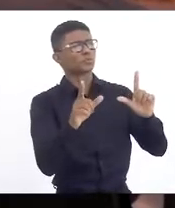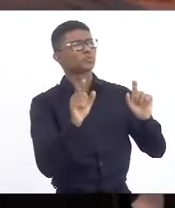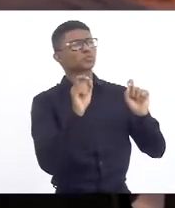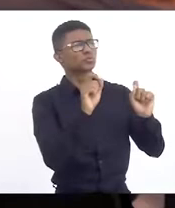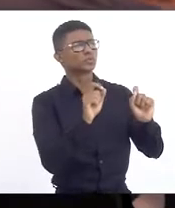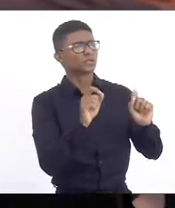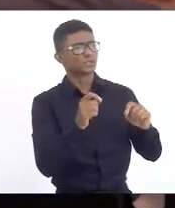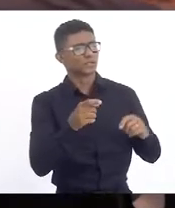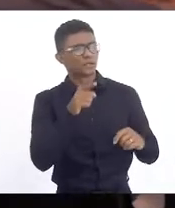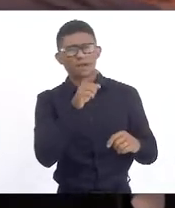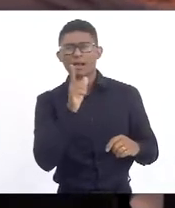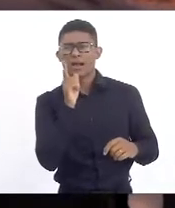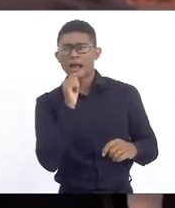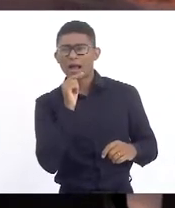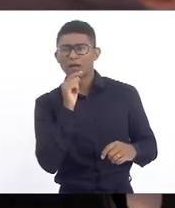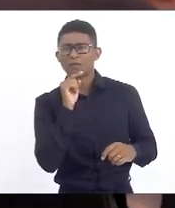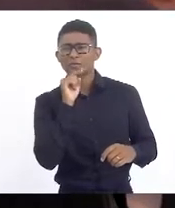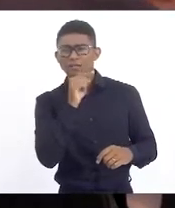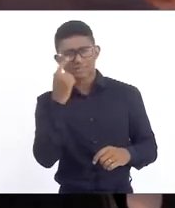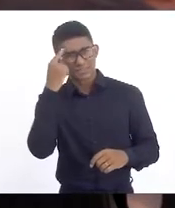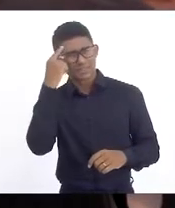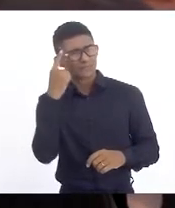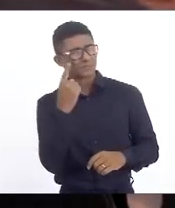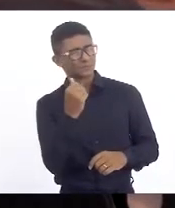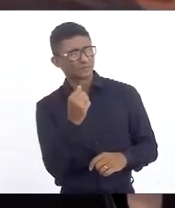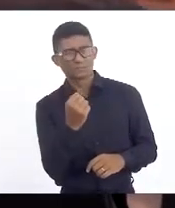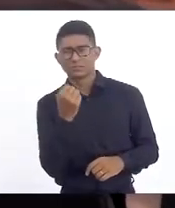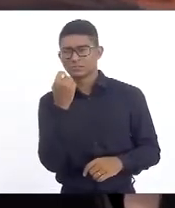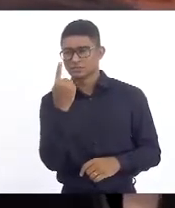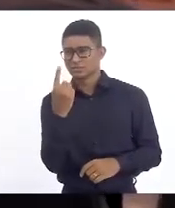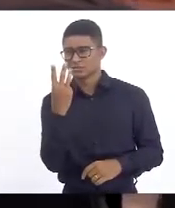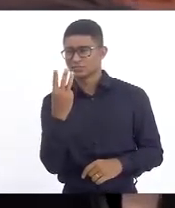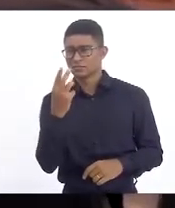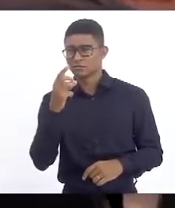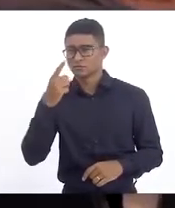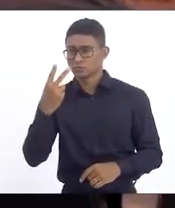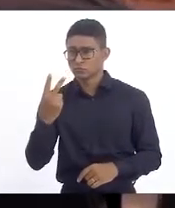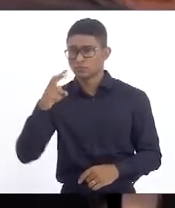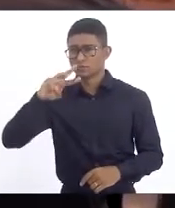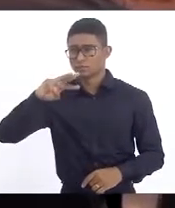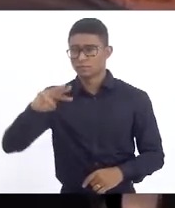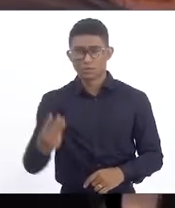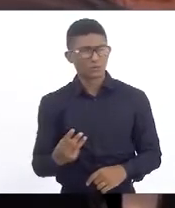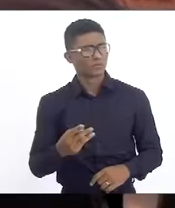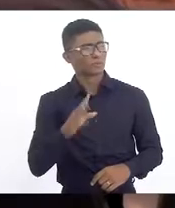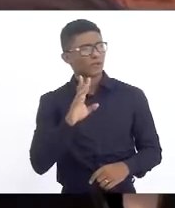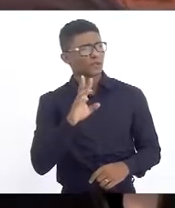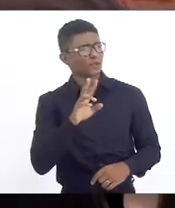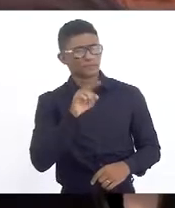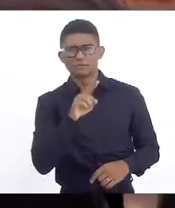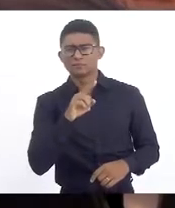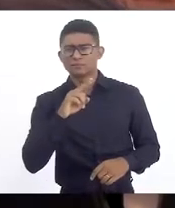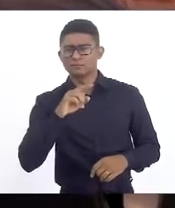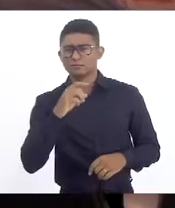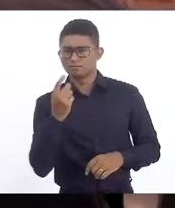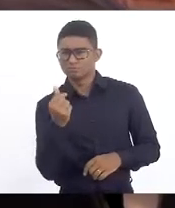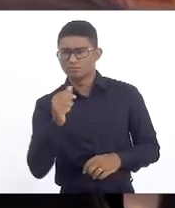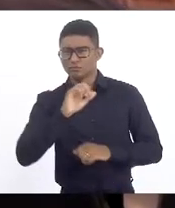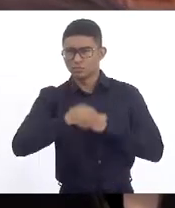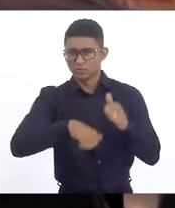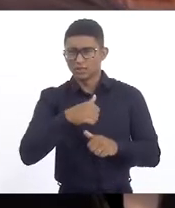d'água. Isso. Que estava ali orçado em 132 milhões. 132 algo assim. Milhões. Esse valor vai mudar, né? A gente acredita que vai ser um pouco